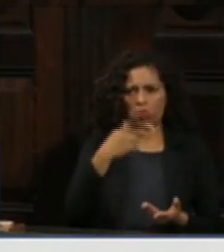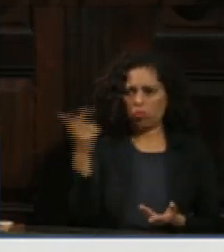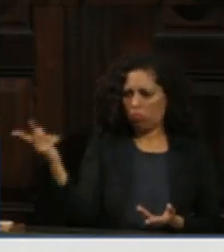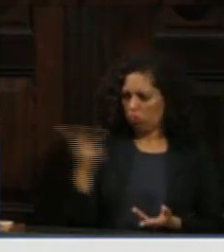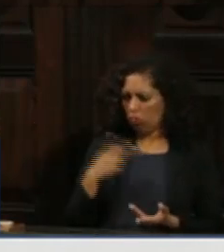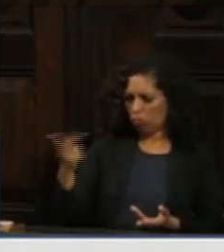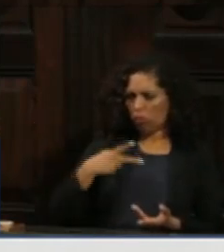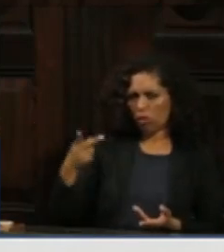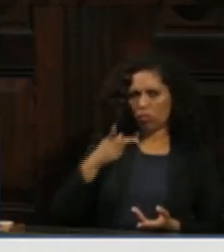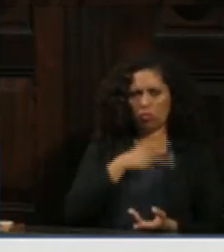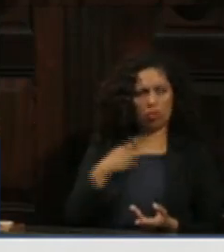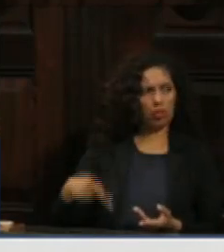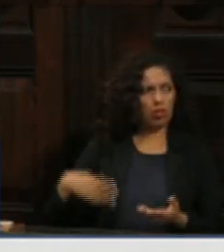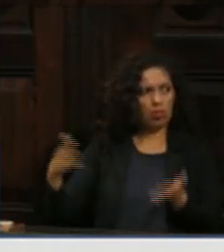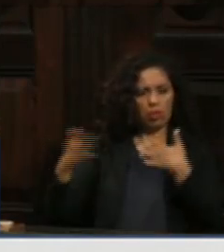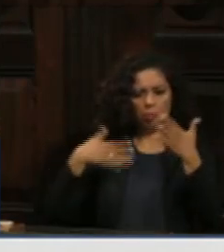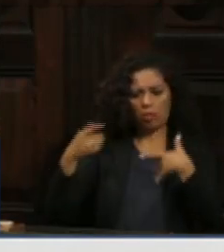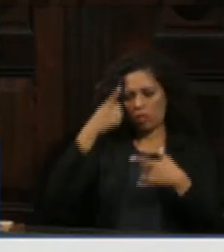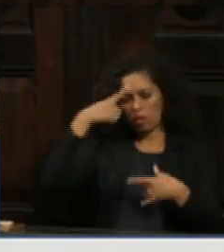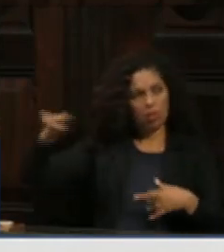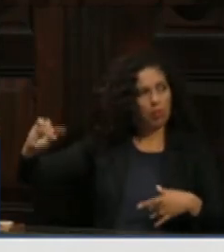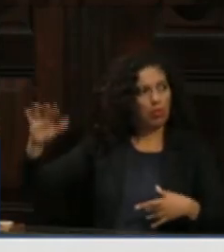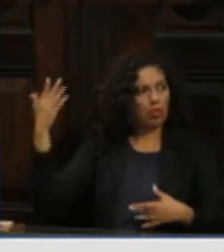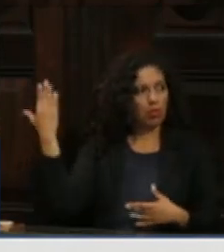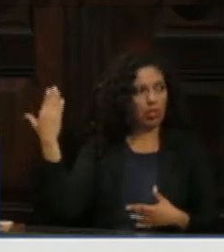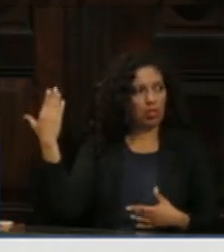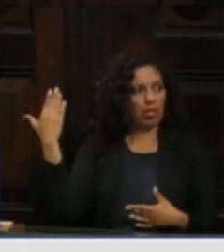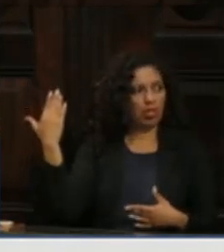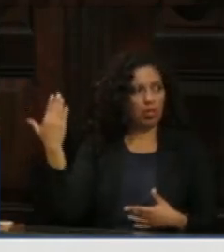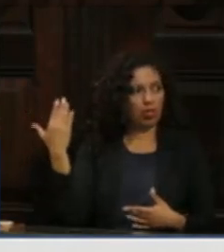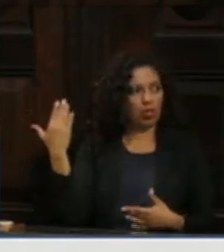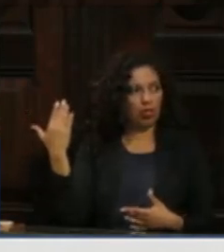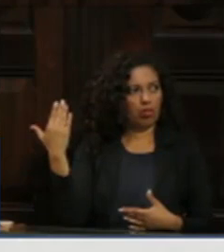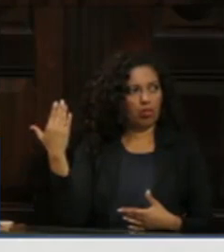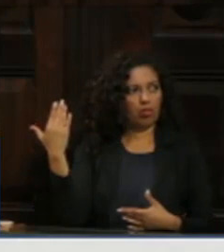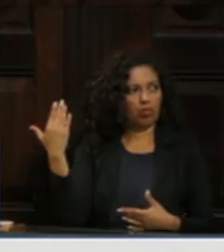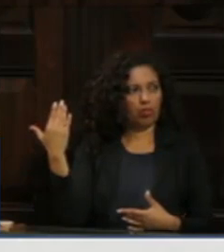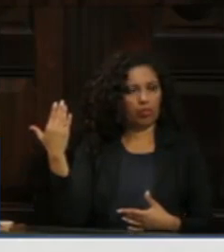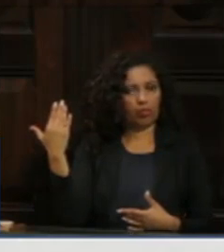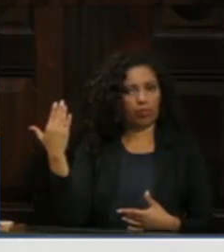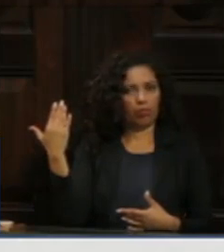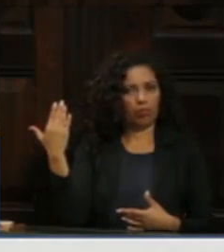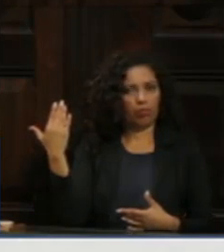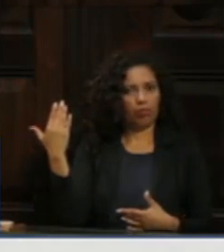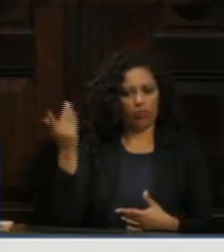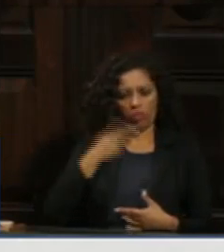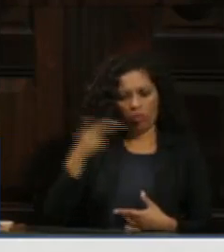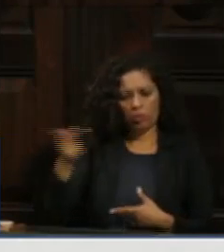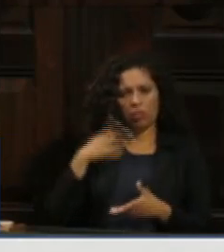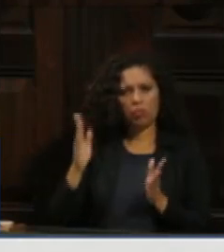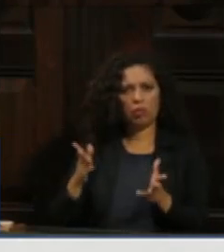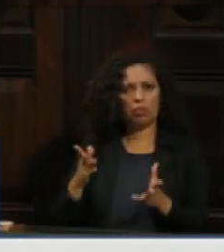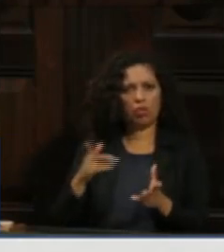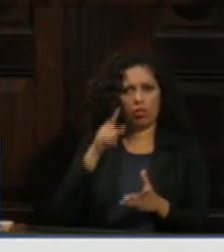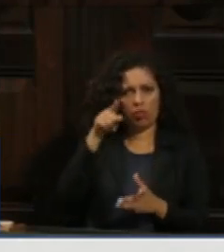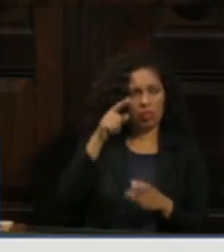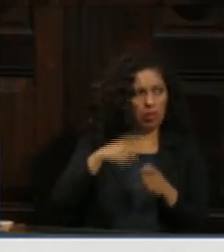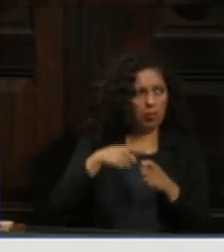política, afeta o Estado democrático, né? Então, realmente passamos, eu estou